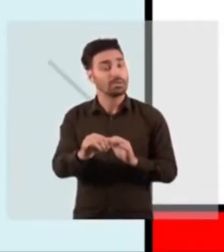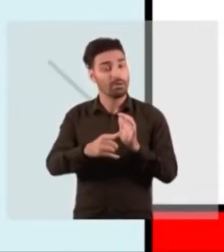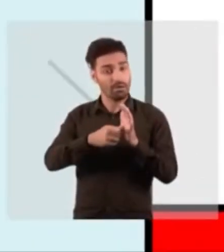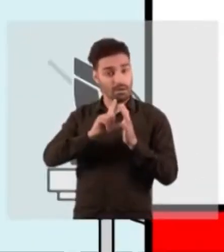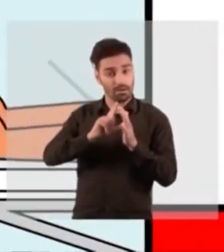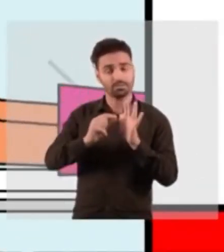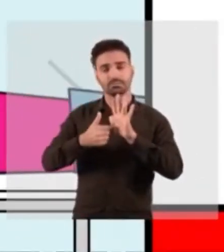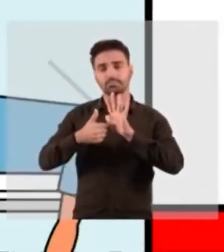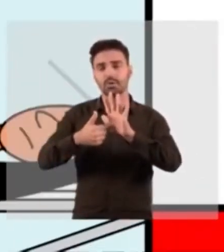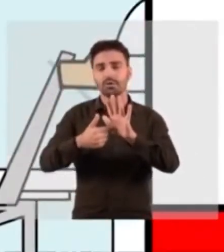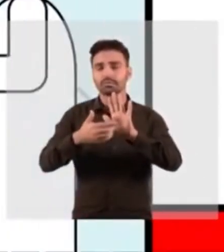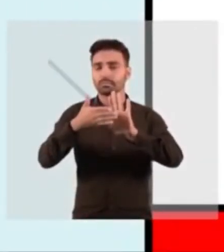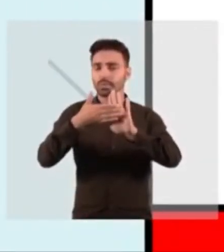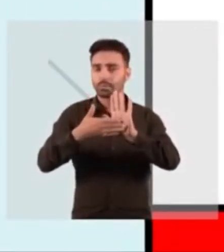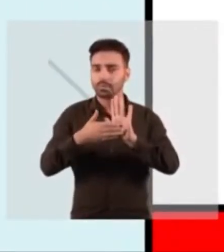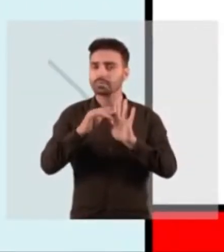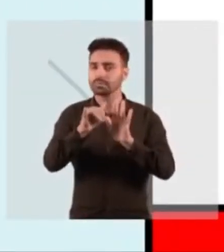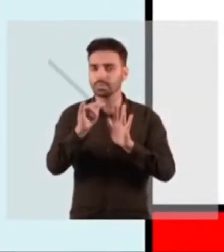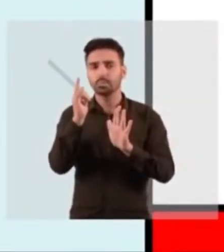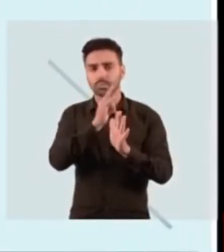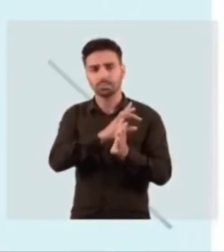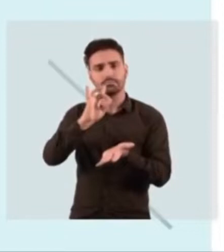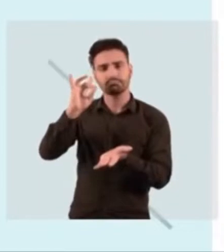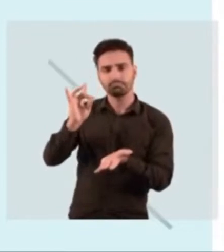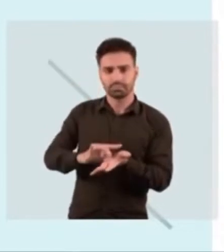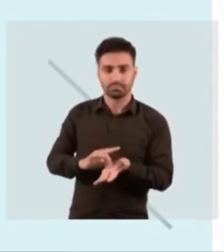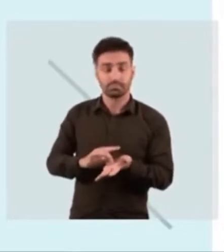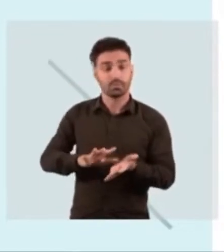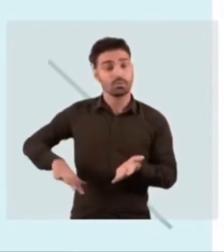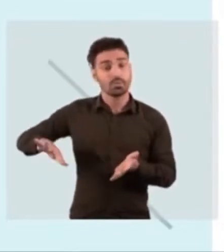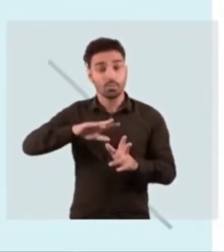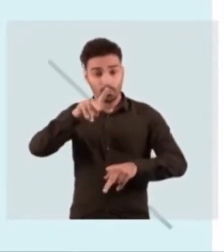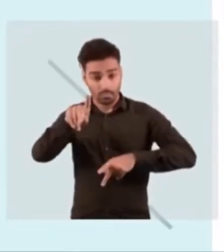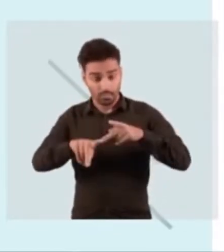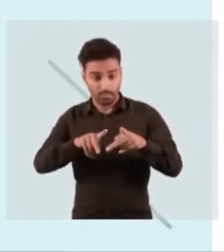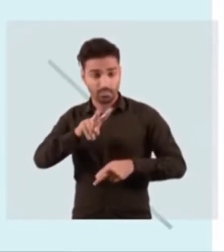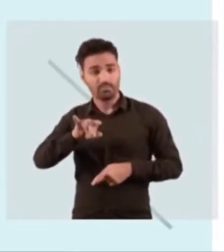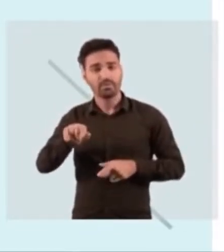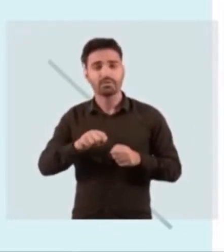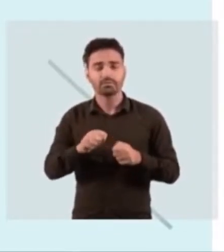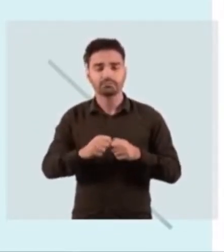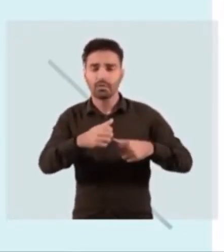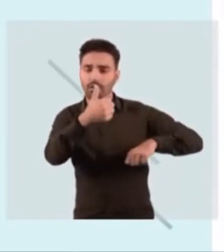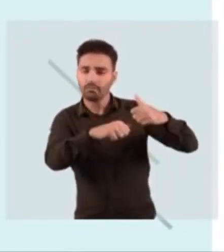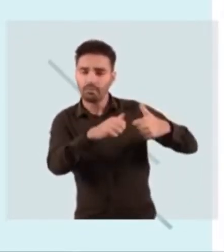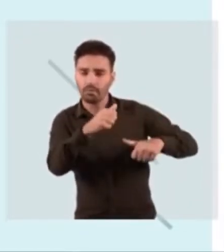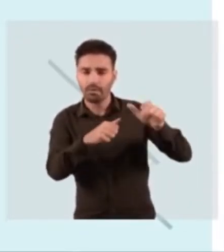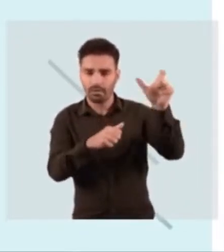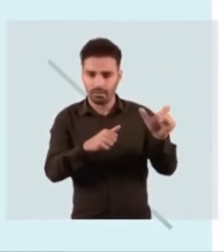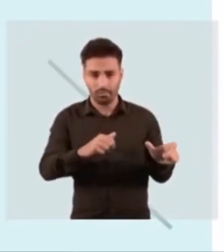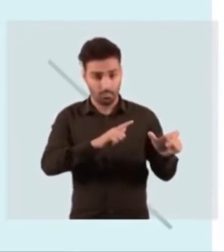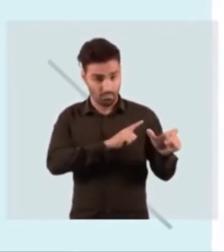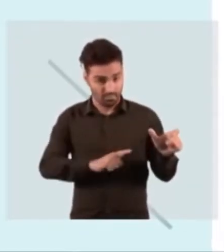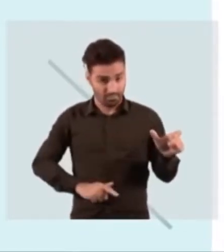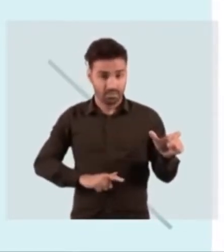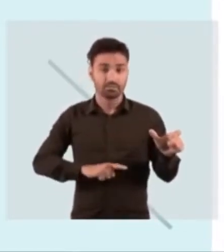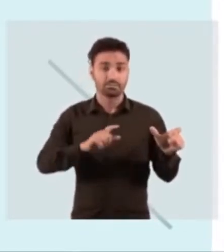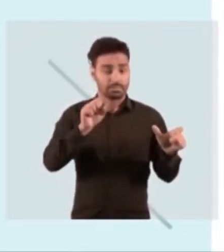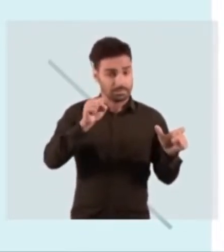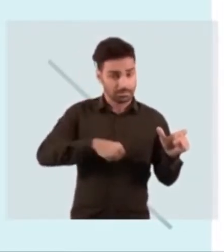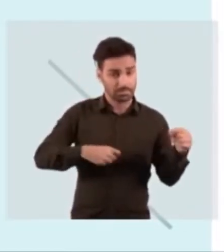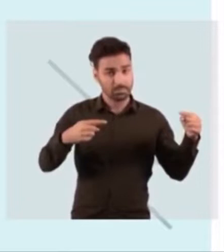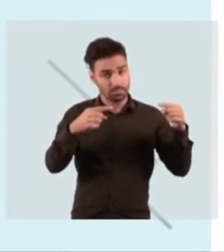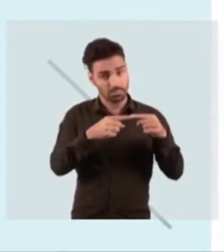apresentaram como propostas no momento eleitoral. A população vai, então, julgar se os governantes atenderam ou não